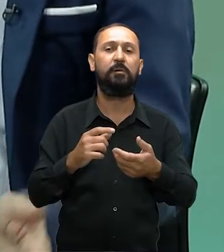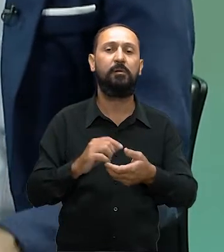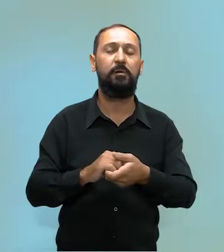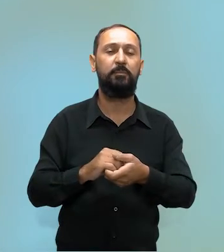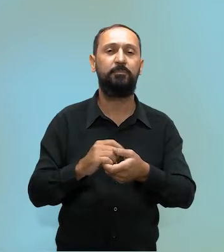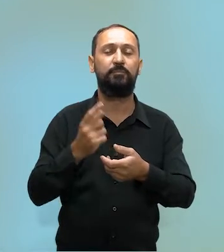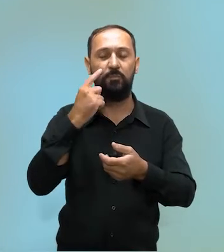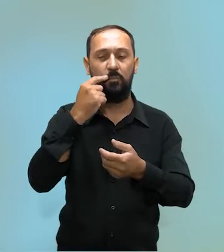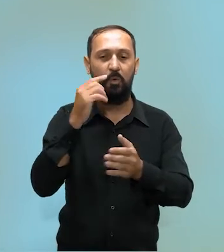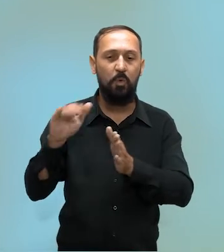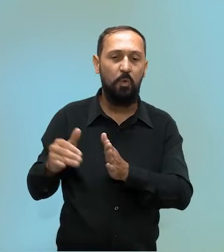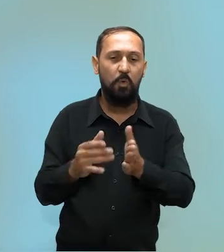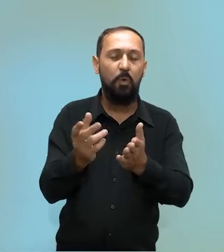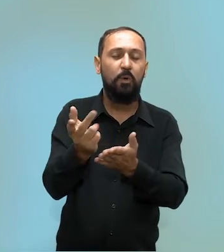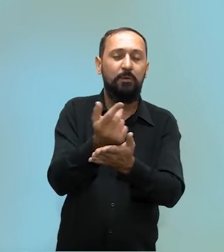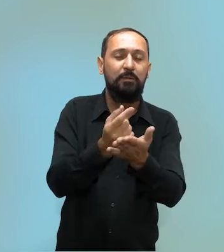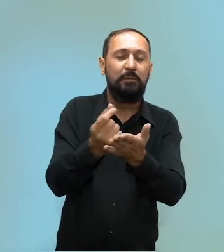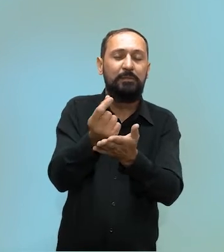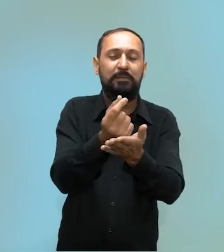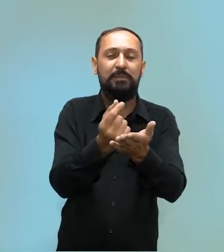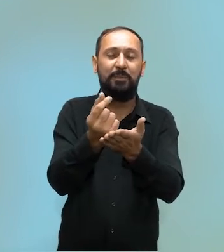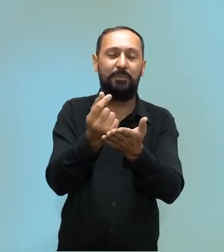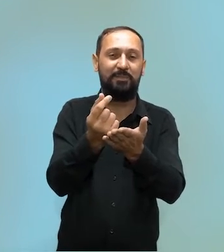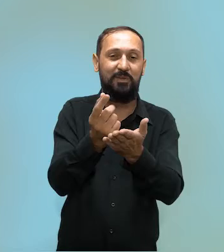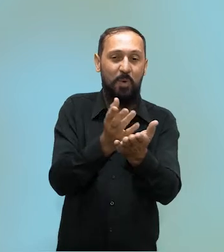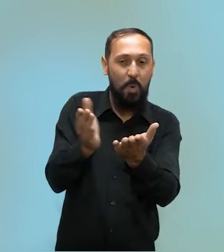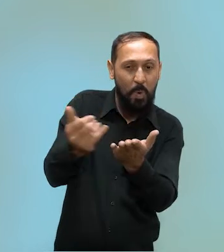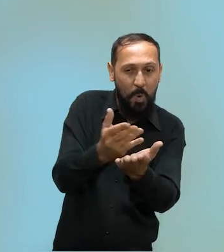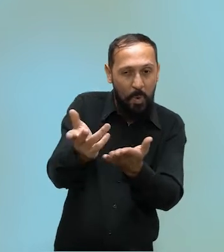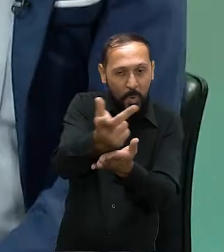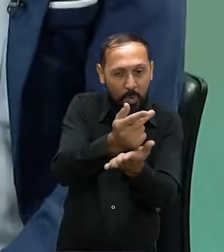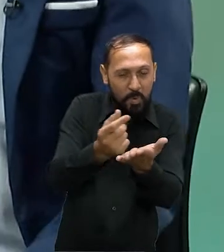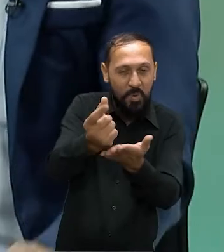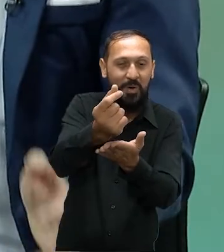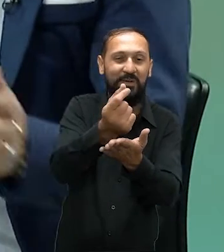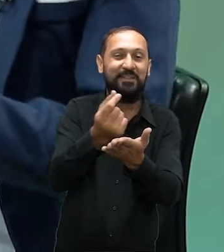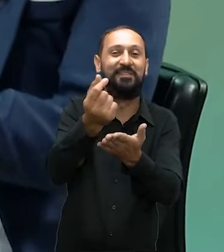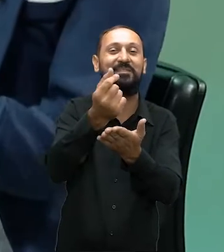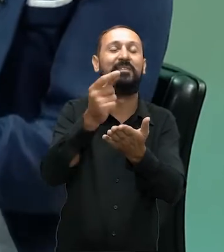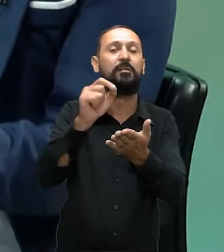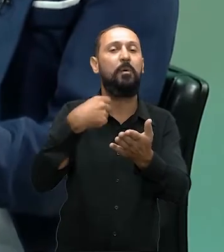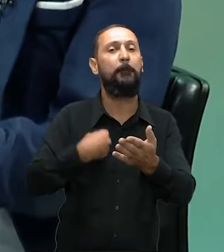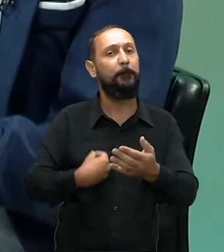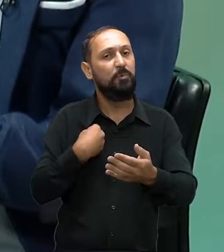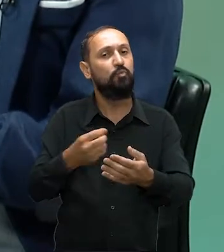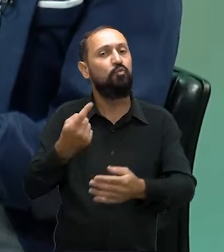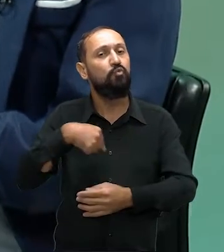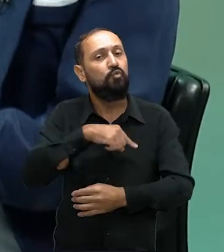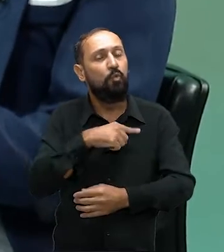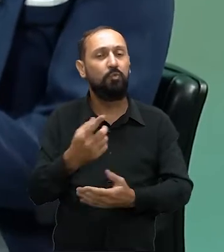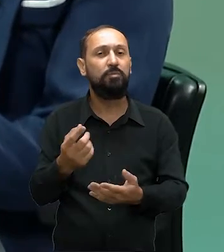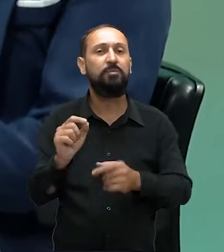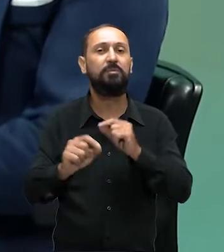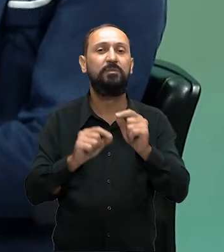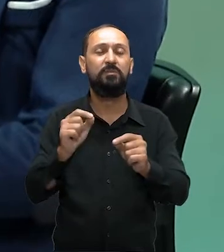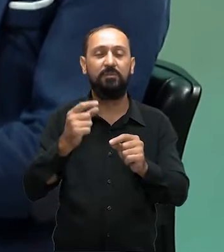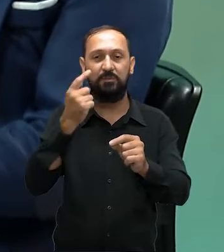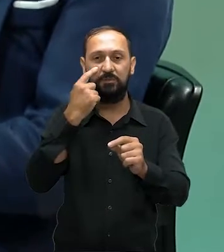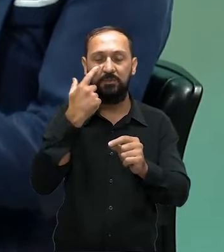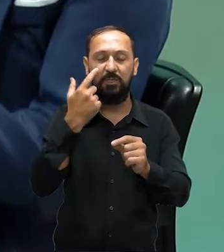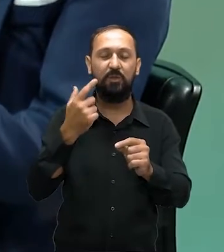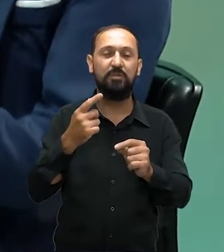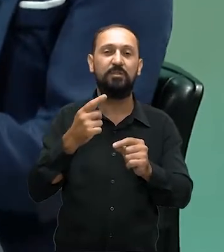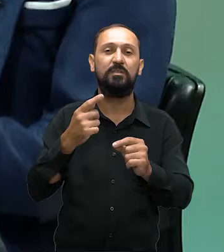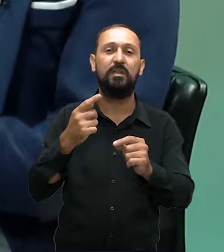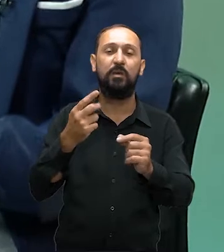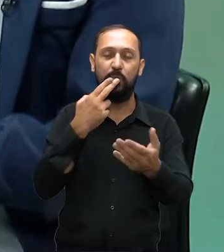os caminhos do tributo. Desenhando os caminhos do tributo. O nome foi bem sugestivo. Bem sugestivo. Isso faz parte também de um processo nosso, da